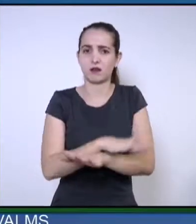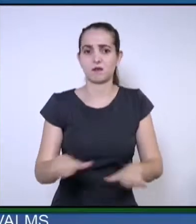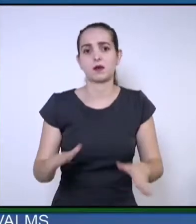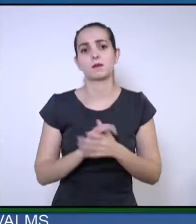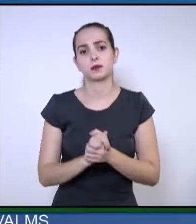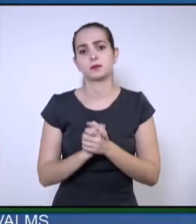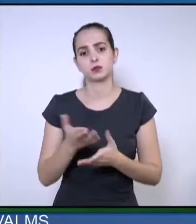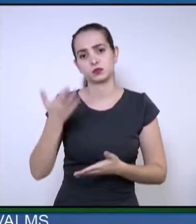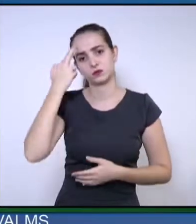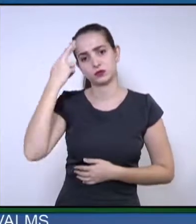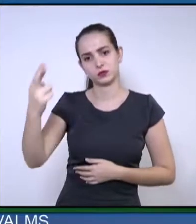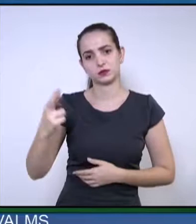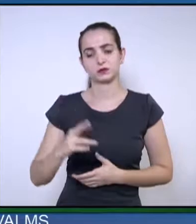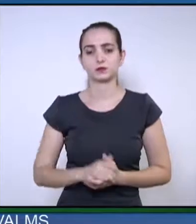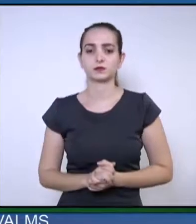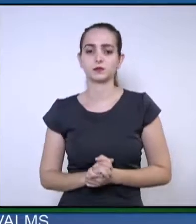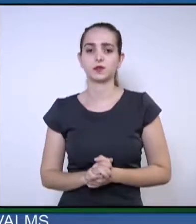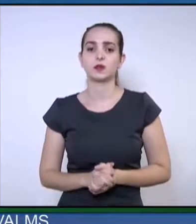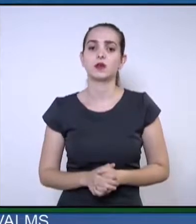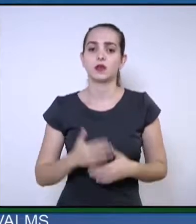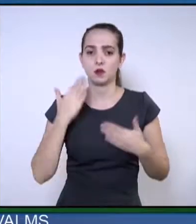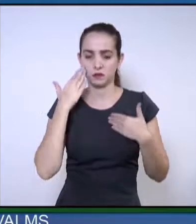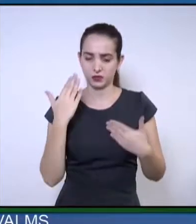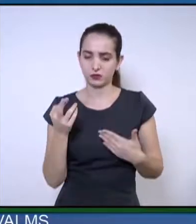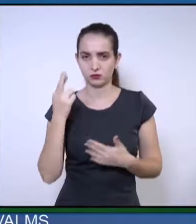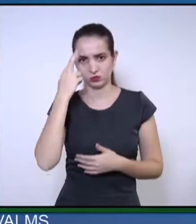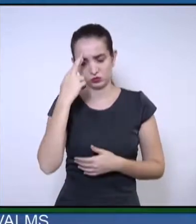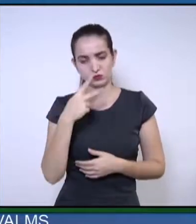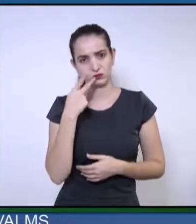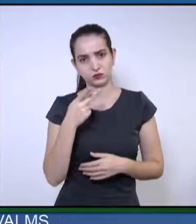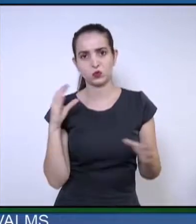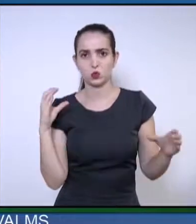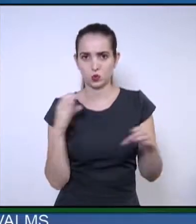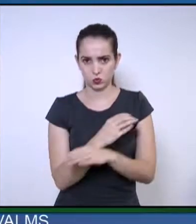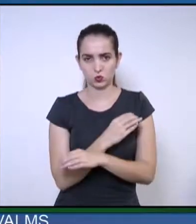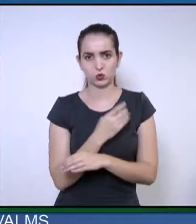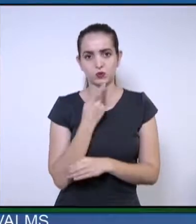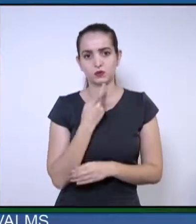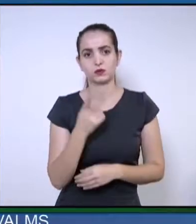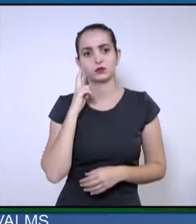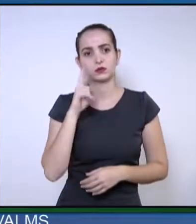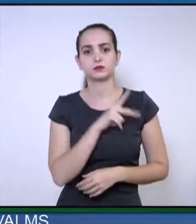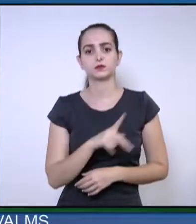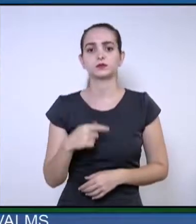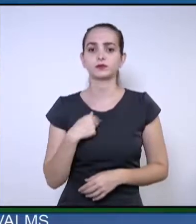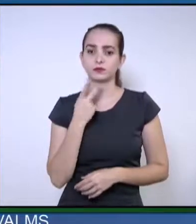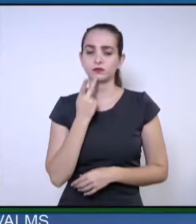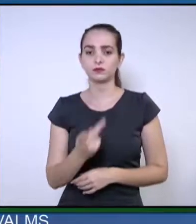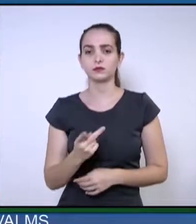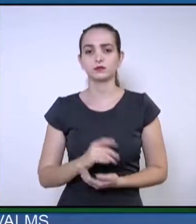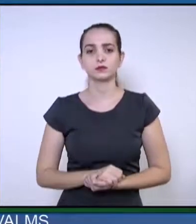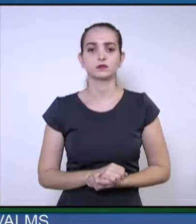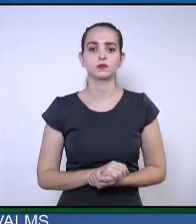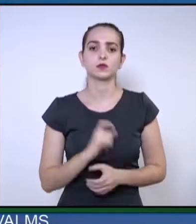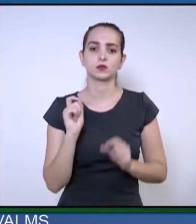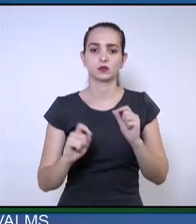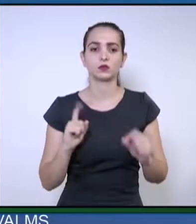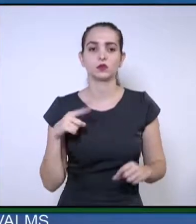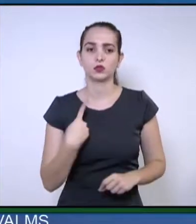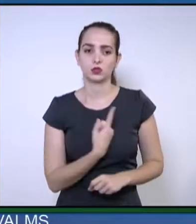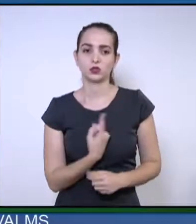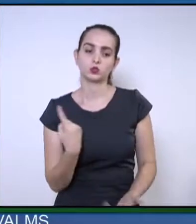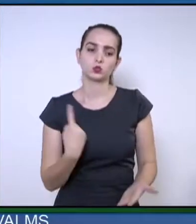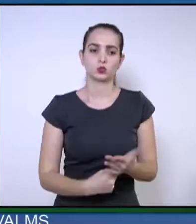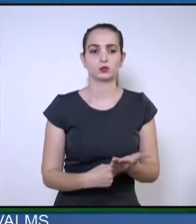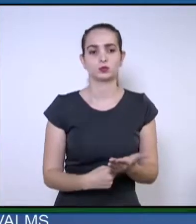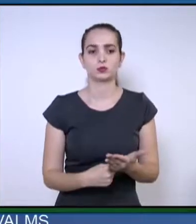Excelência. Agradeço a parte de Vossa Excelência. Para concluir, senhor presidente, dizer que essa é a nossa